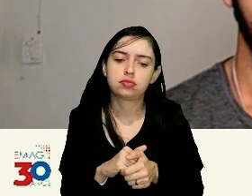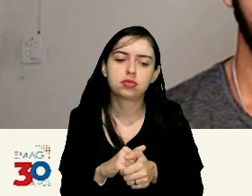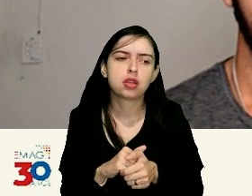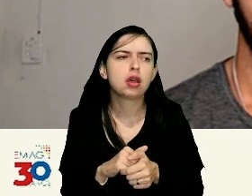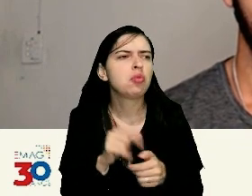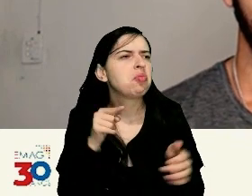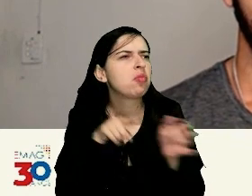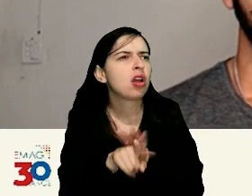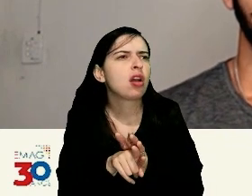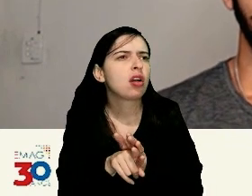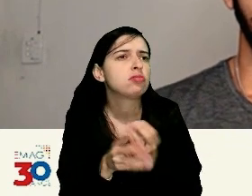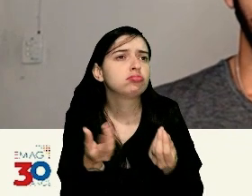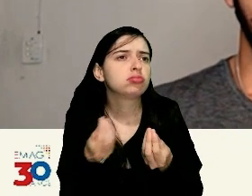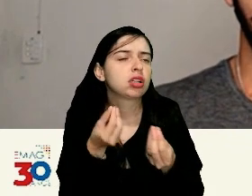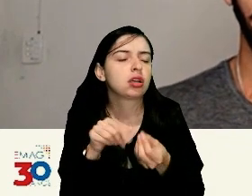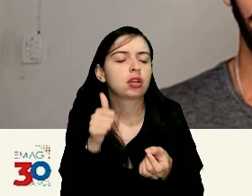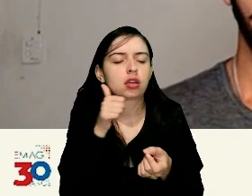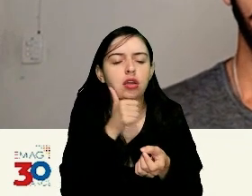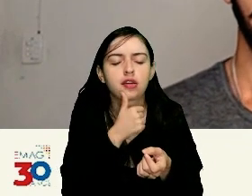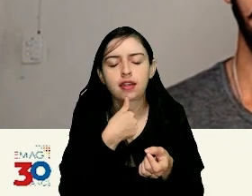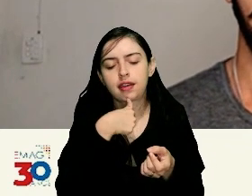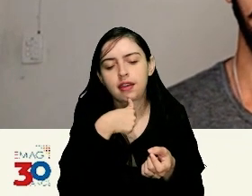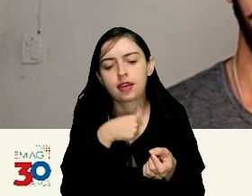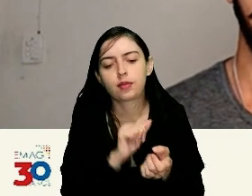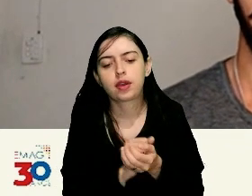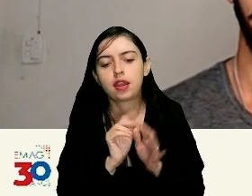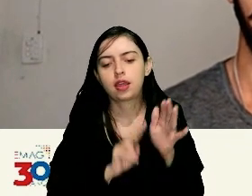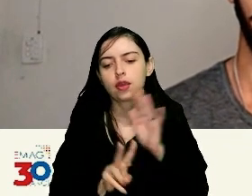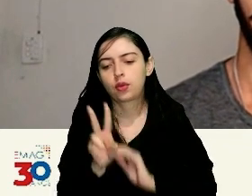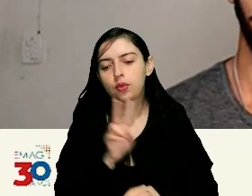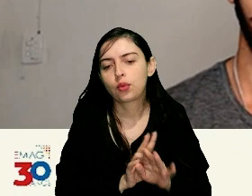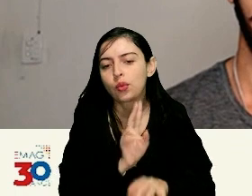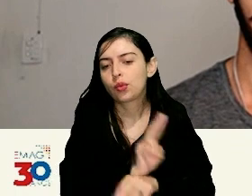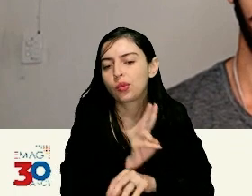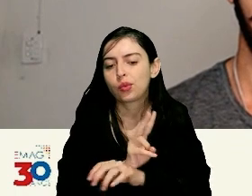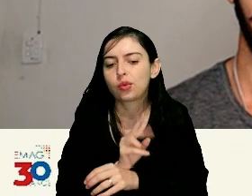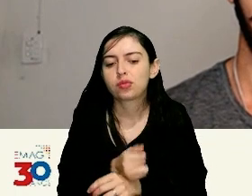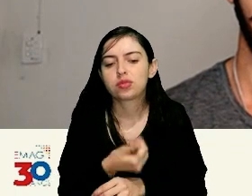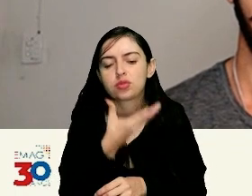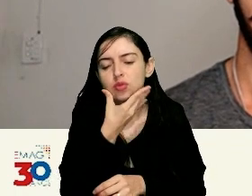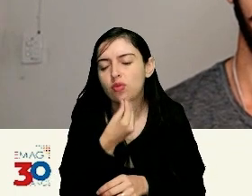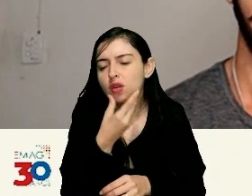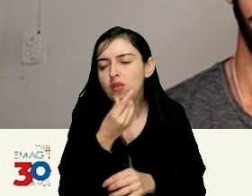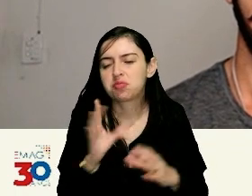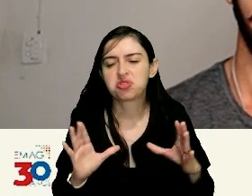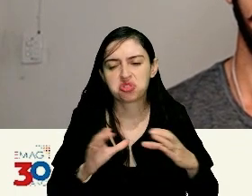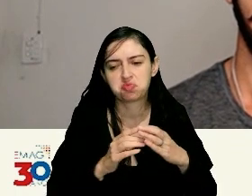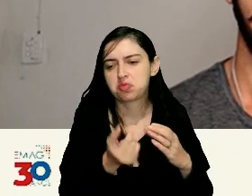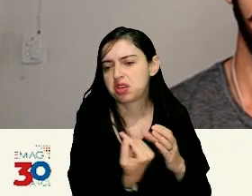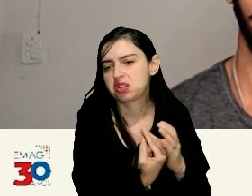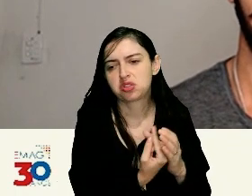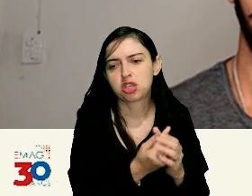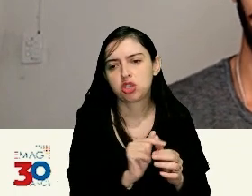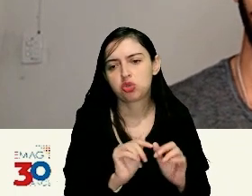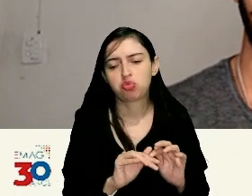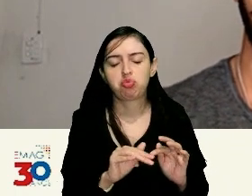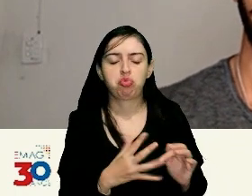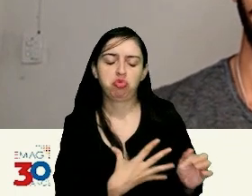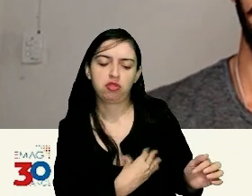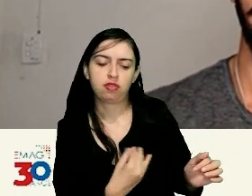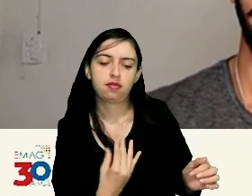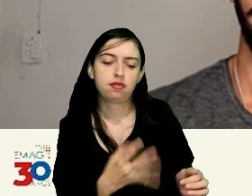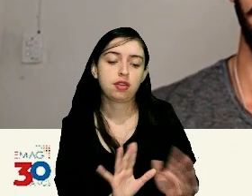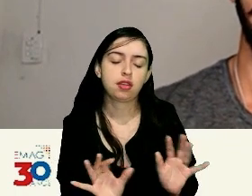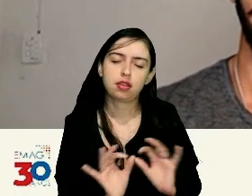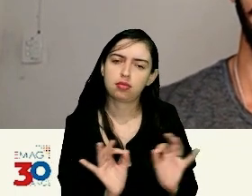normal que a mulher cuide e que o homem não tenha esse espaço dentro de casa com os filhos. Nem se